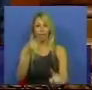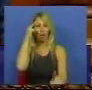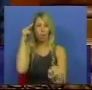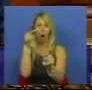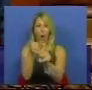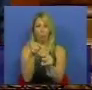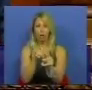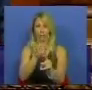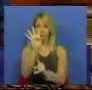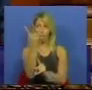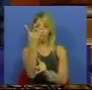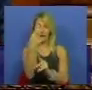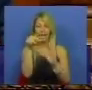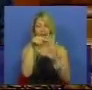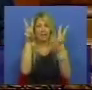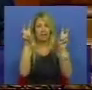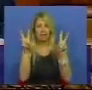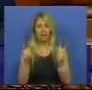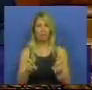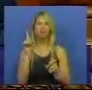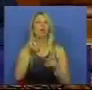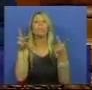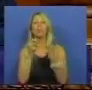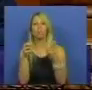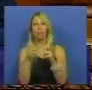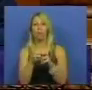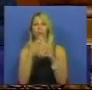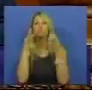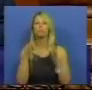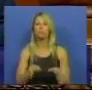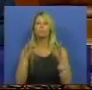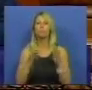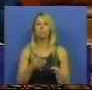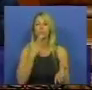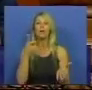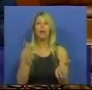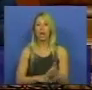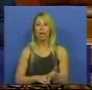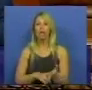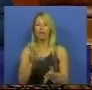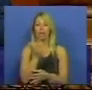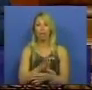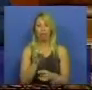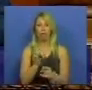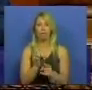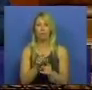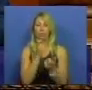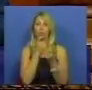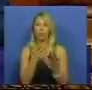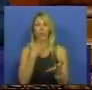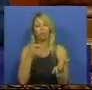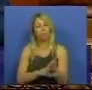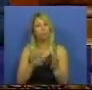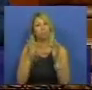estes 4 temas e problemas, é, na realidade, na aparência sobre isto tudo, mas na realidade